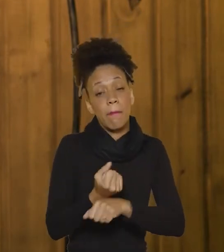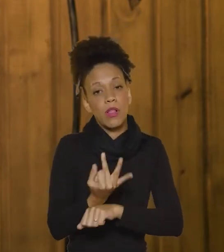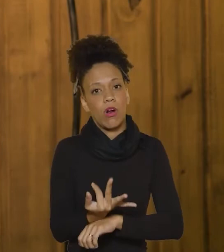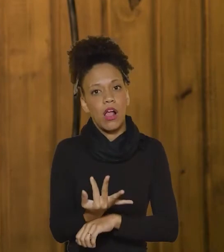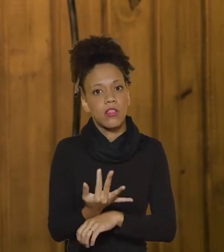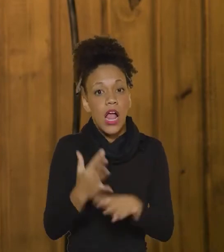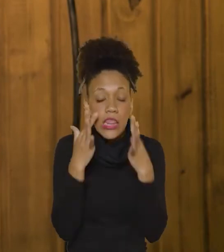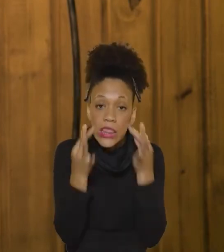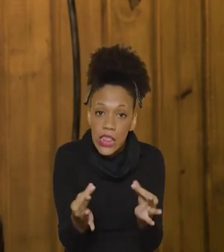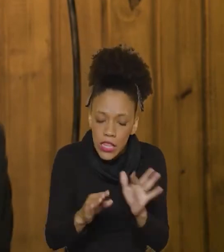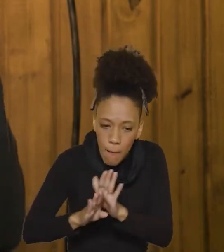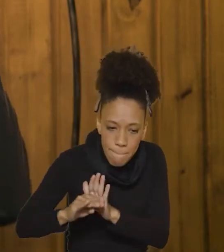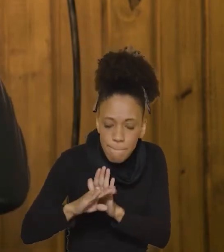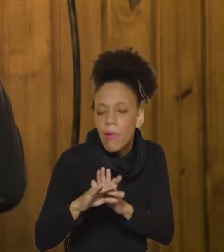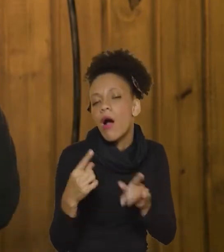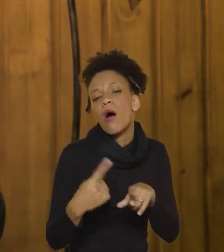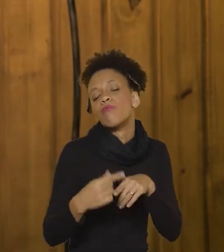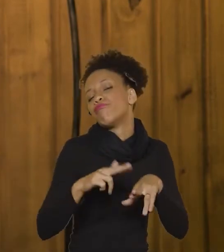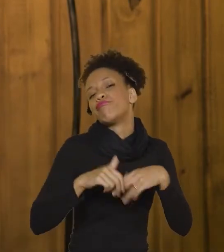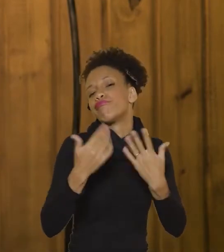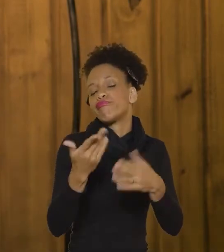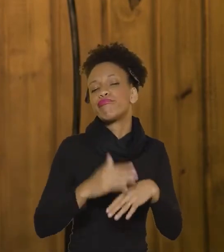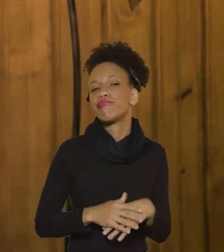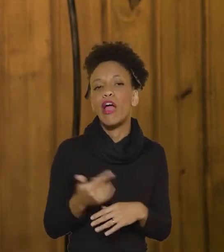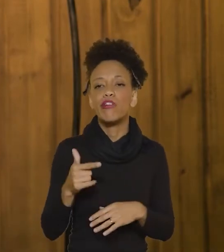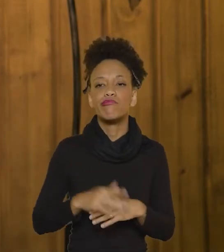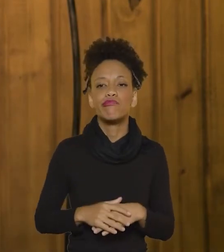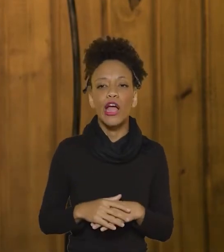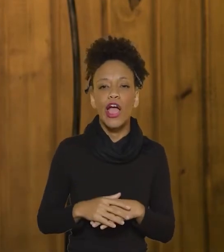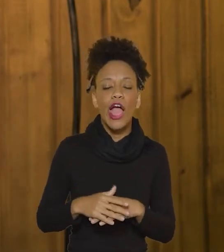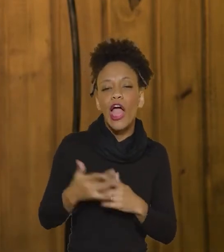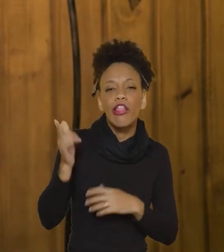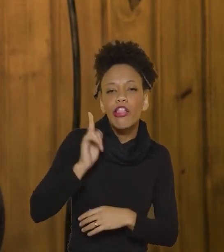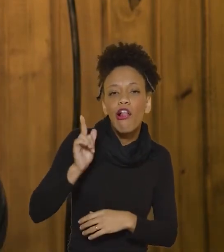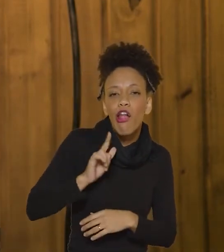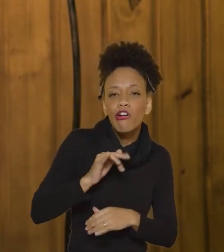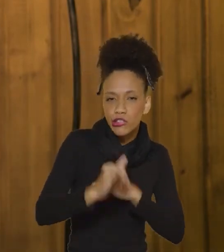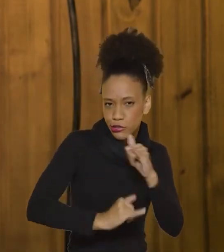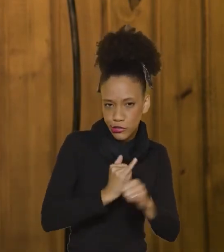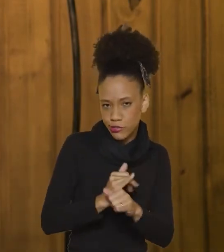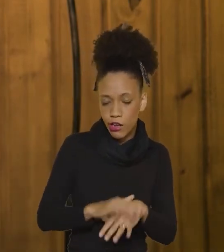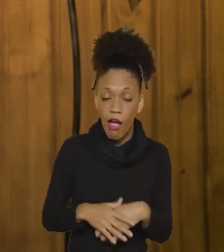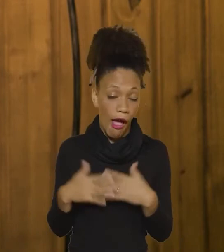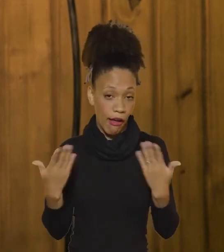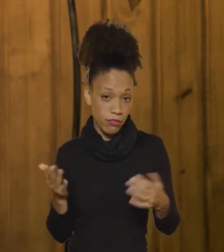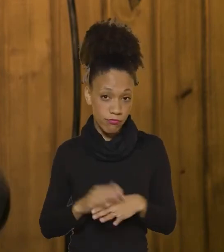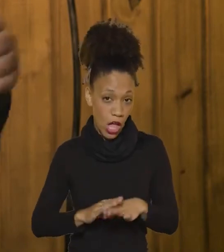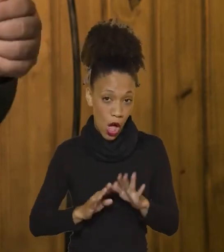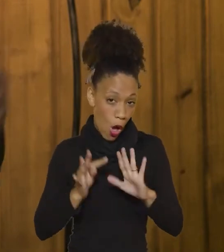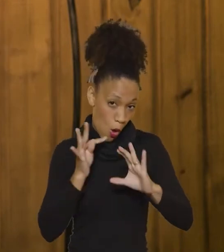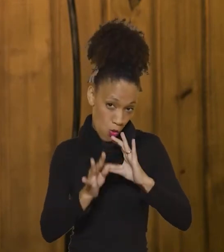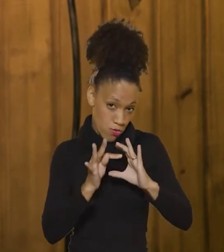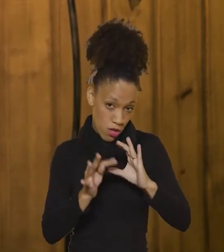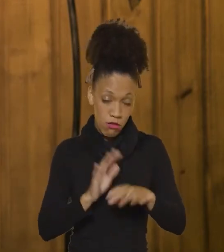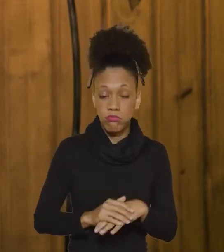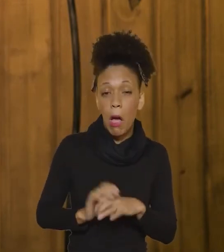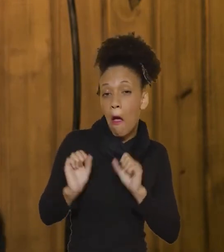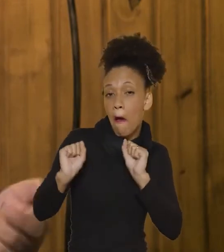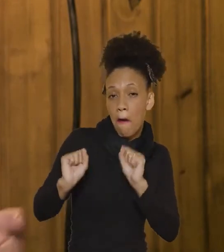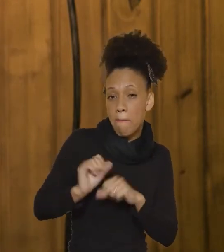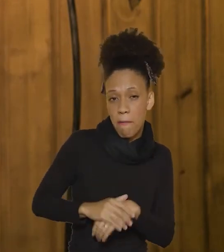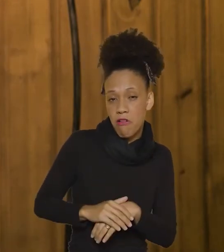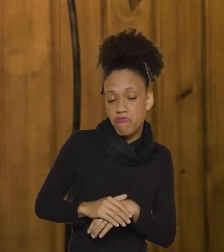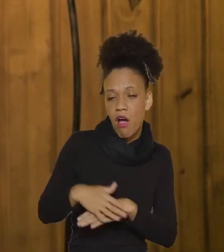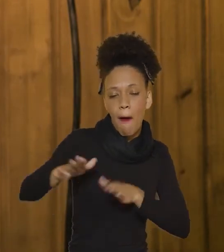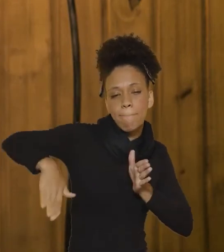gráfico por isso que não existe aquela aquele seria ótimo na internet que a galera vendi assim tipo ao 3D pode operar da praia o